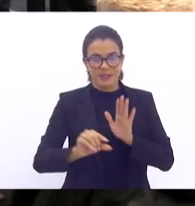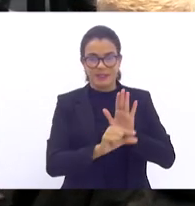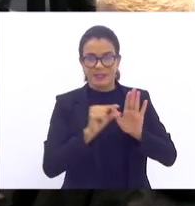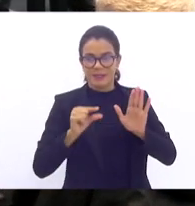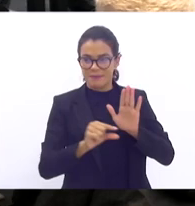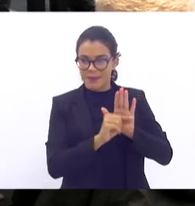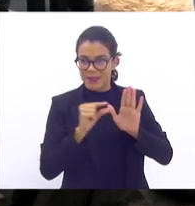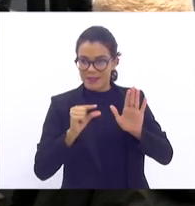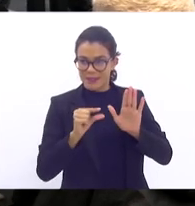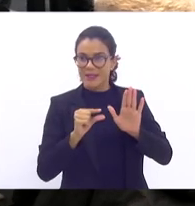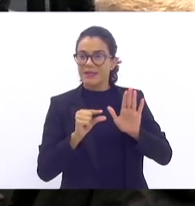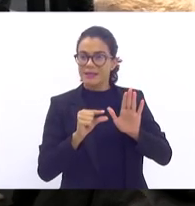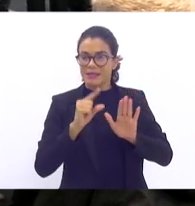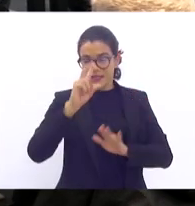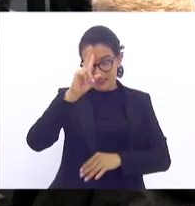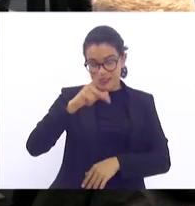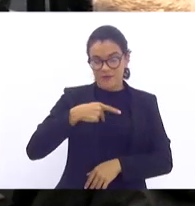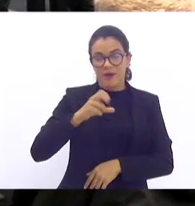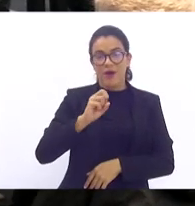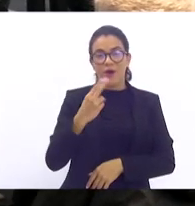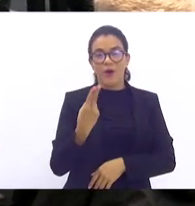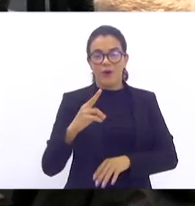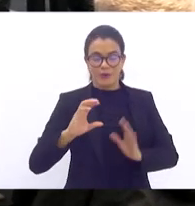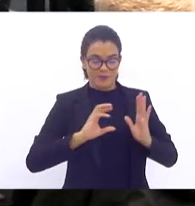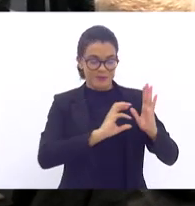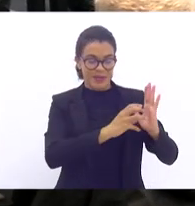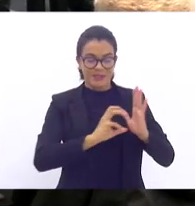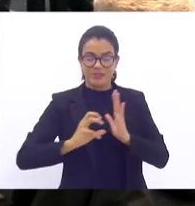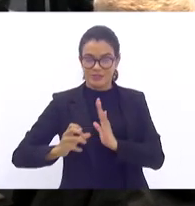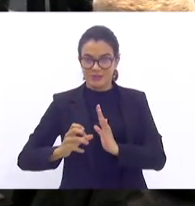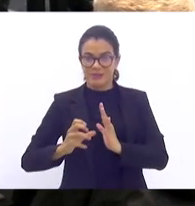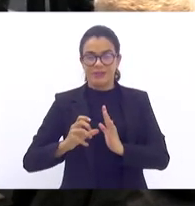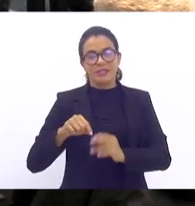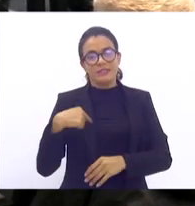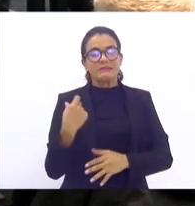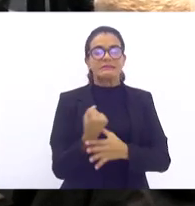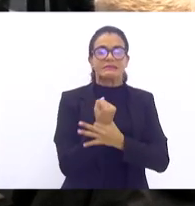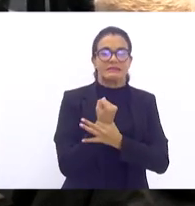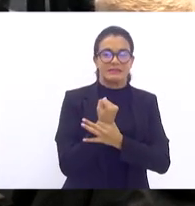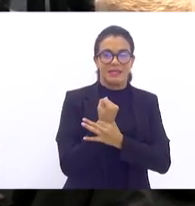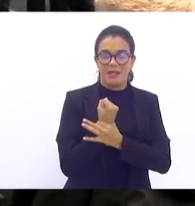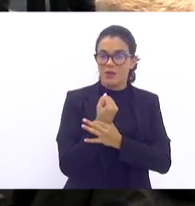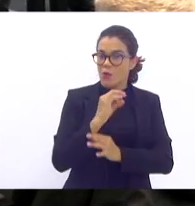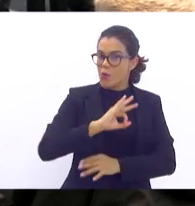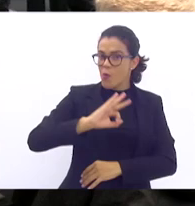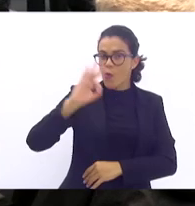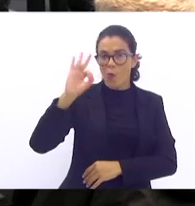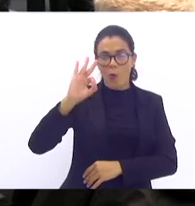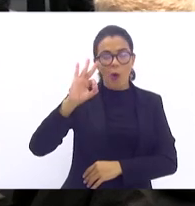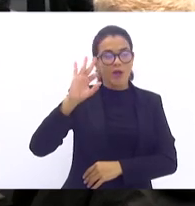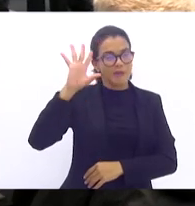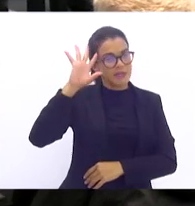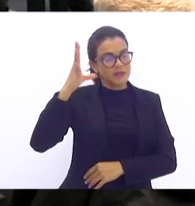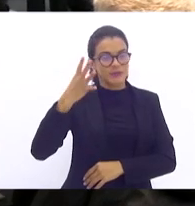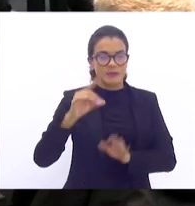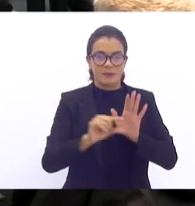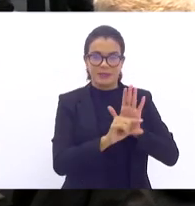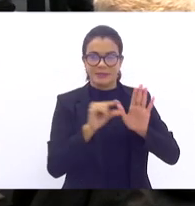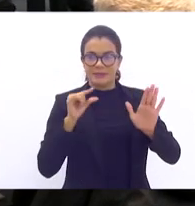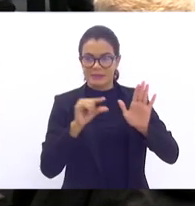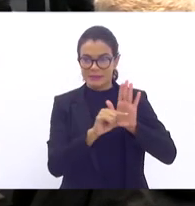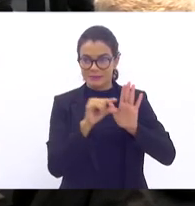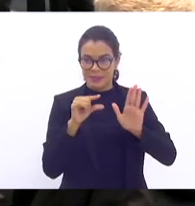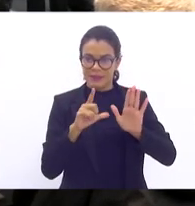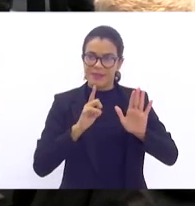tanto é individual como de bancada na saúde isso já garante um bom destino para essas emendas porque